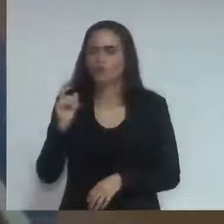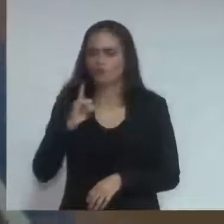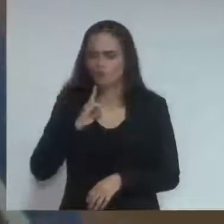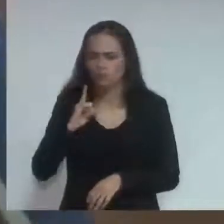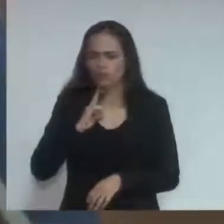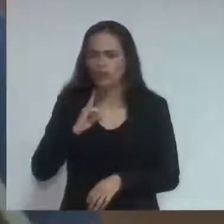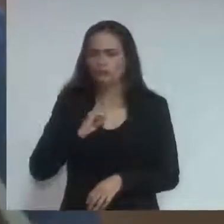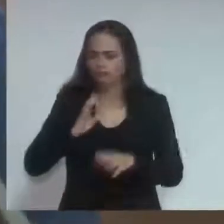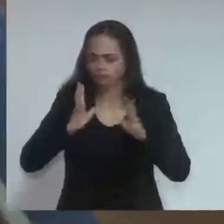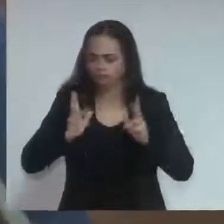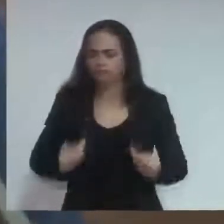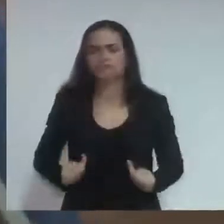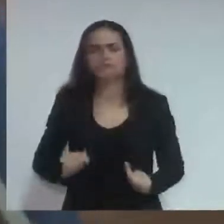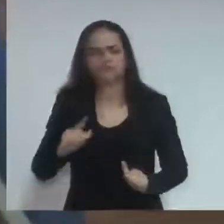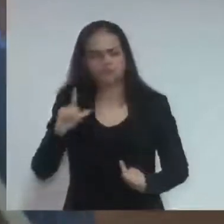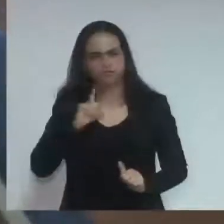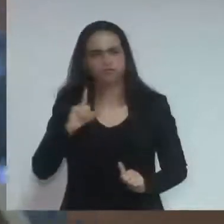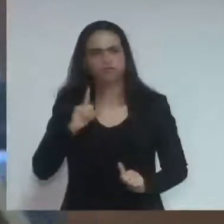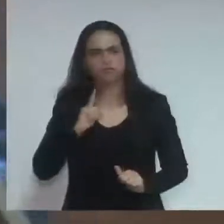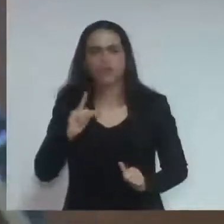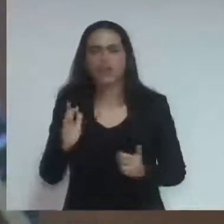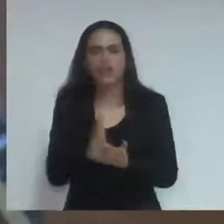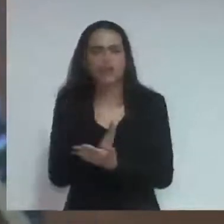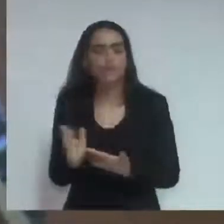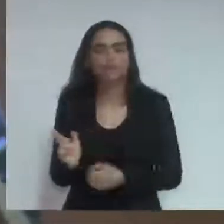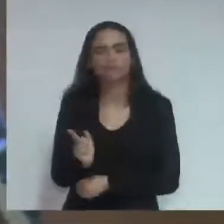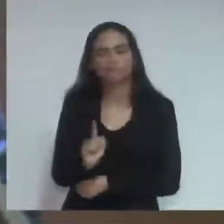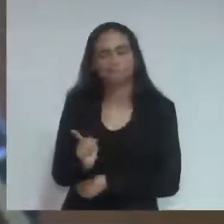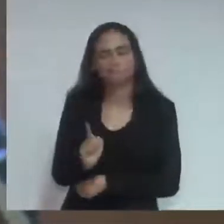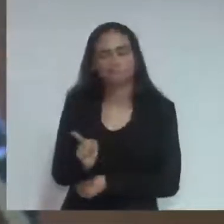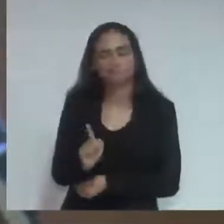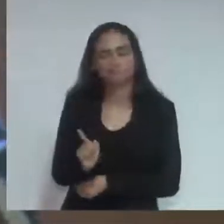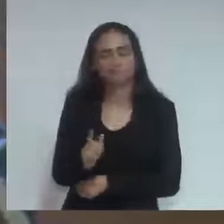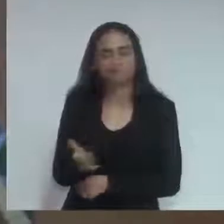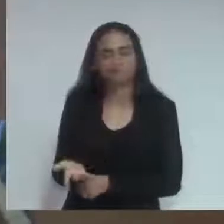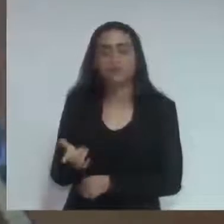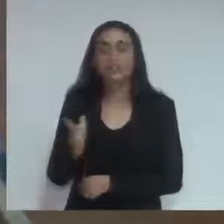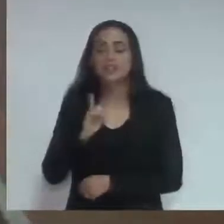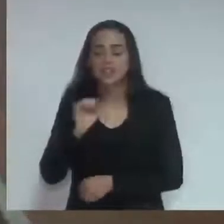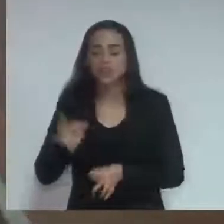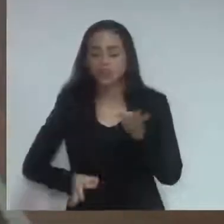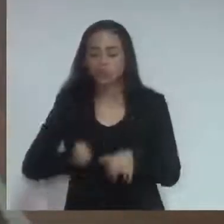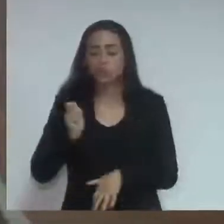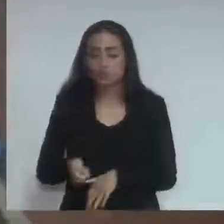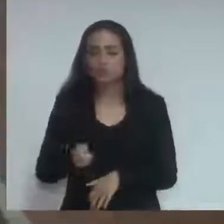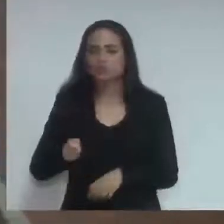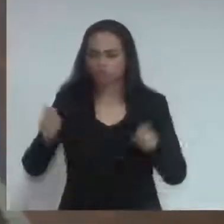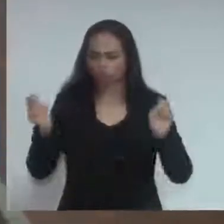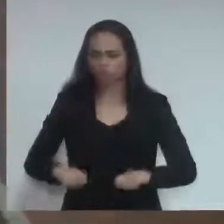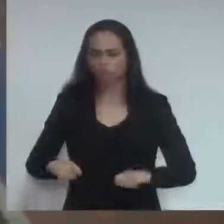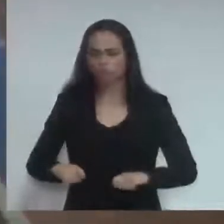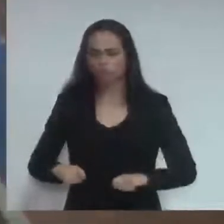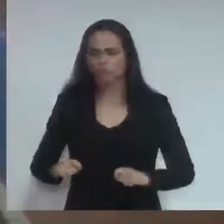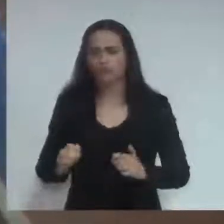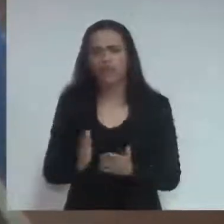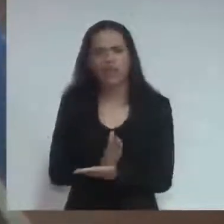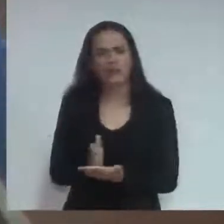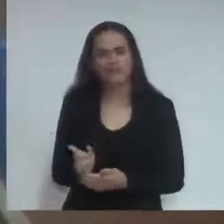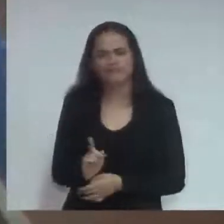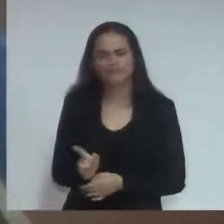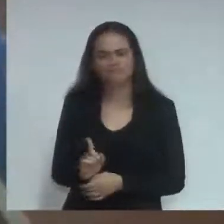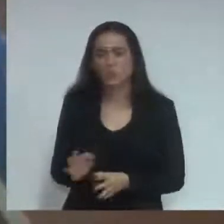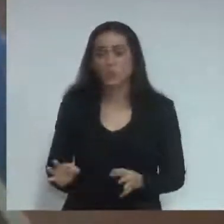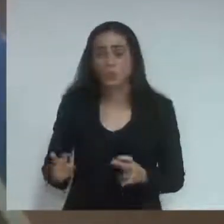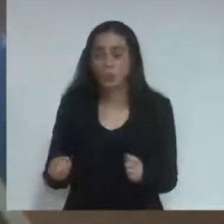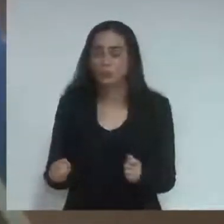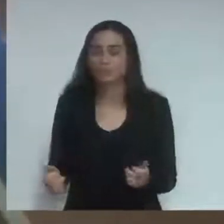juízes muito honestos, mas tem outros que não. Tem juízes competentes, tem outros que não. Como em todas as áreas, porque não são